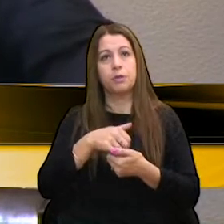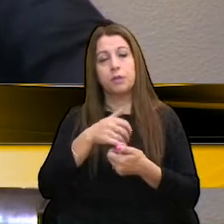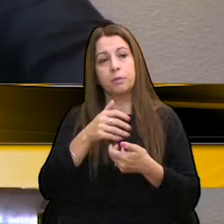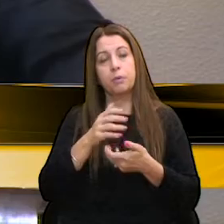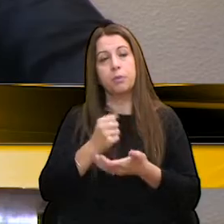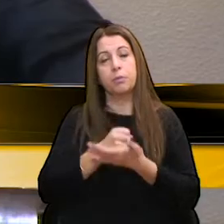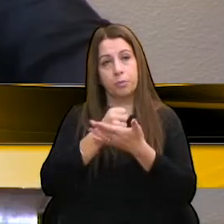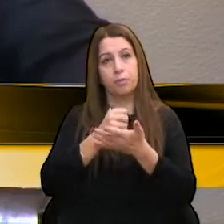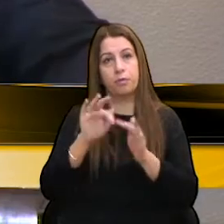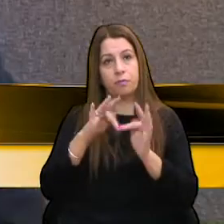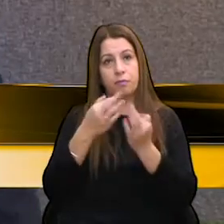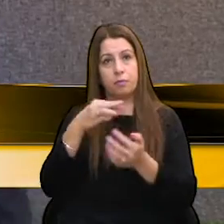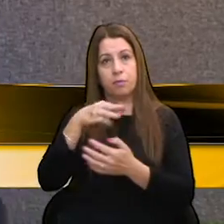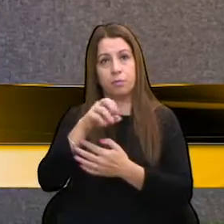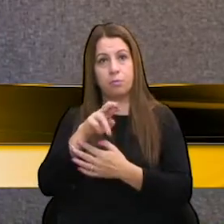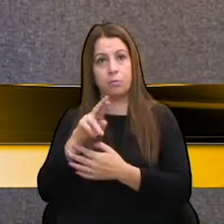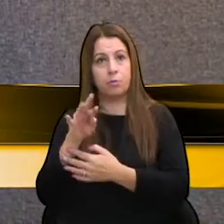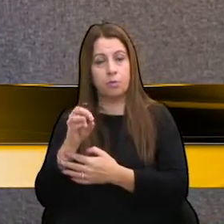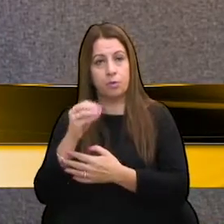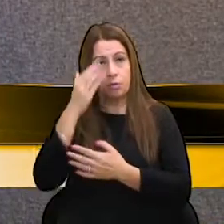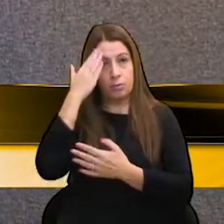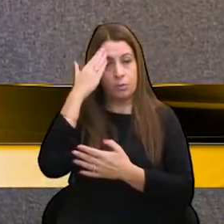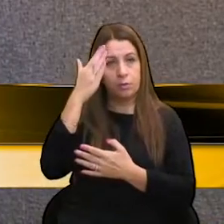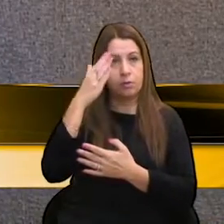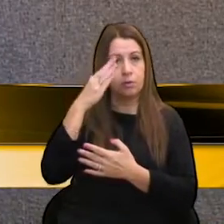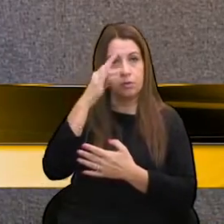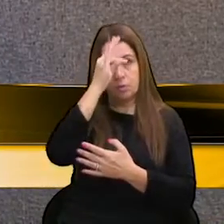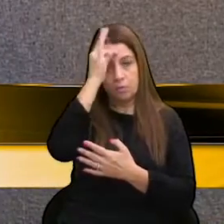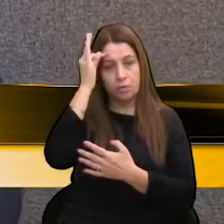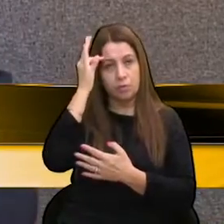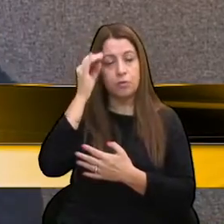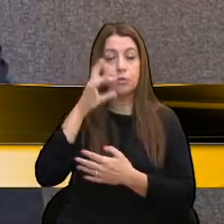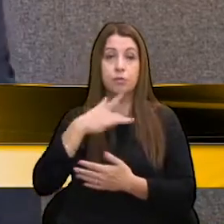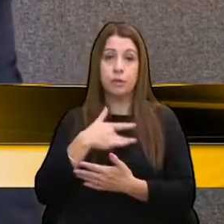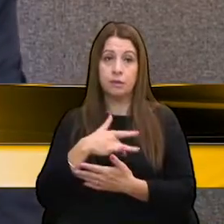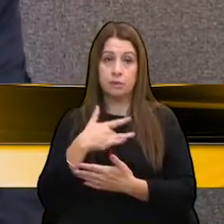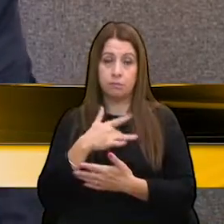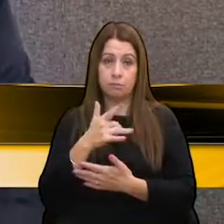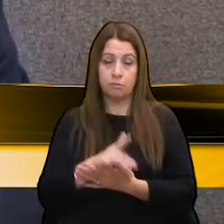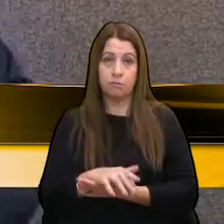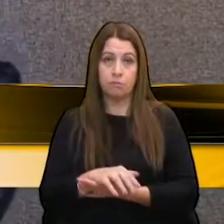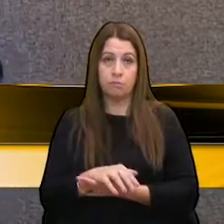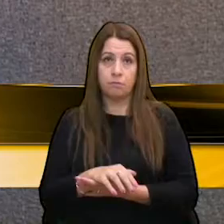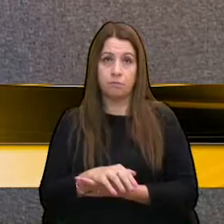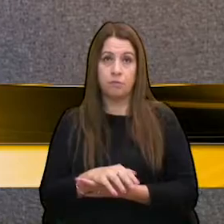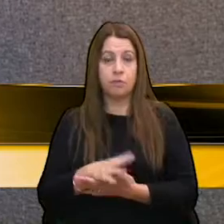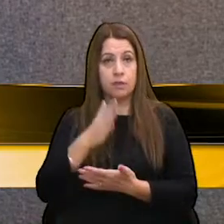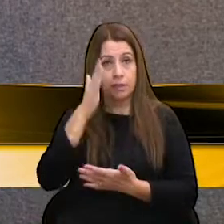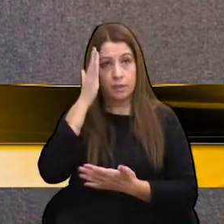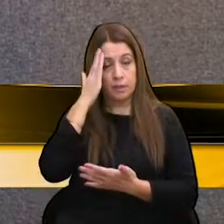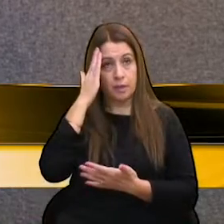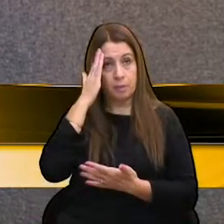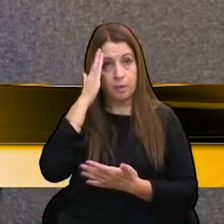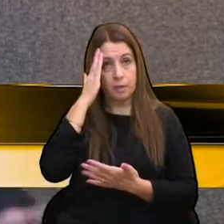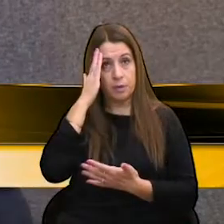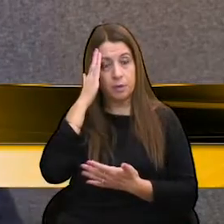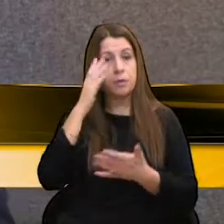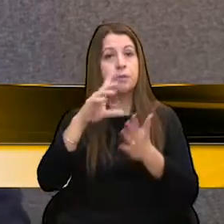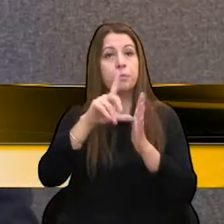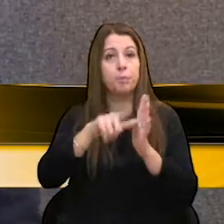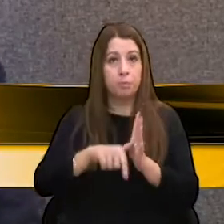família Moreto. Obrigado, vereador Gustavo, e eu só lamento que, como fiquei sabendo